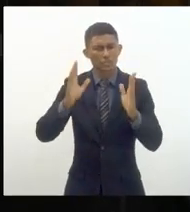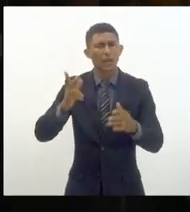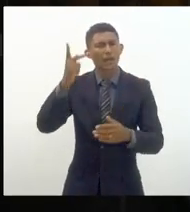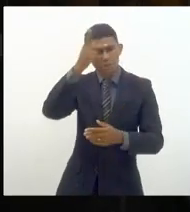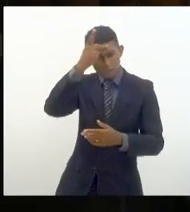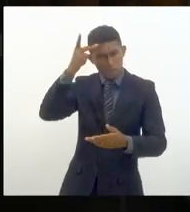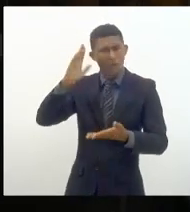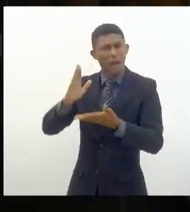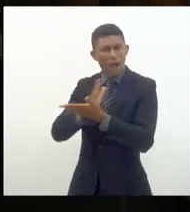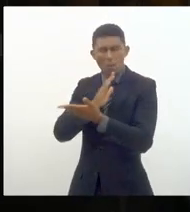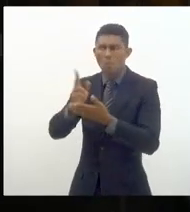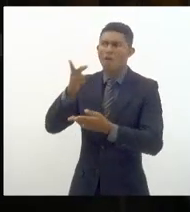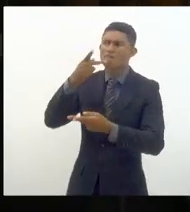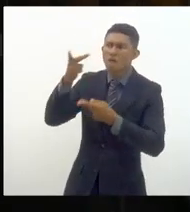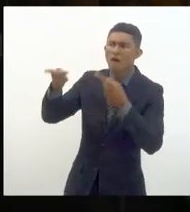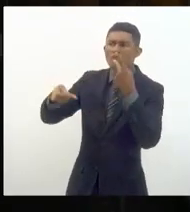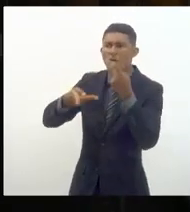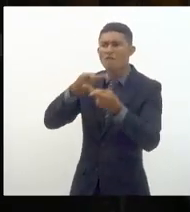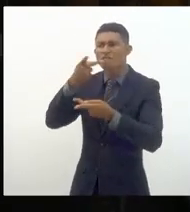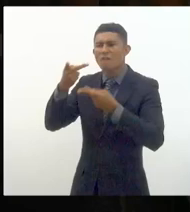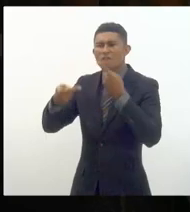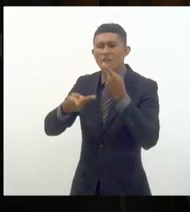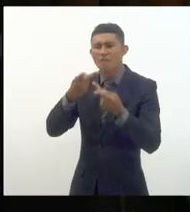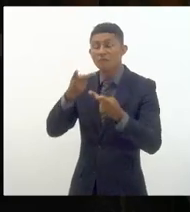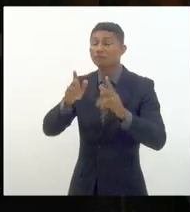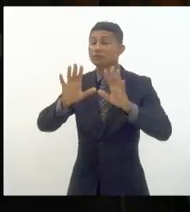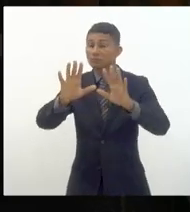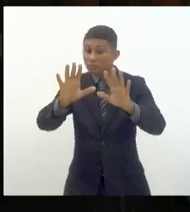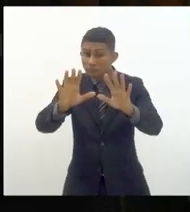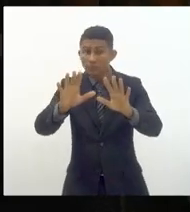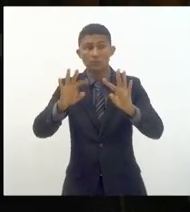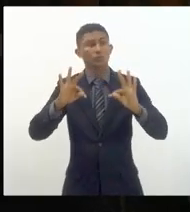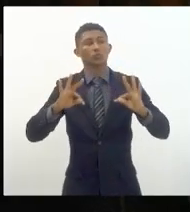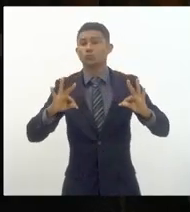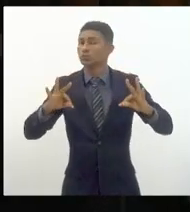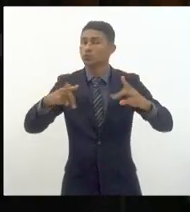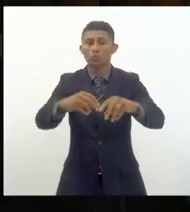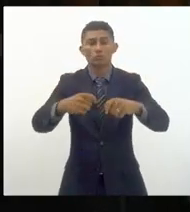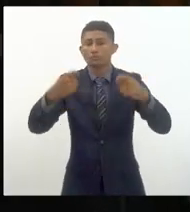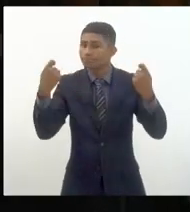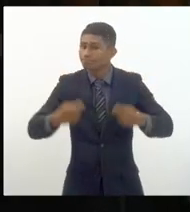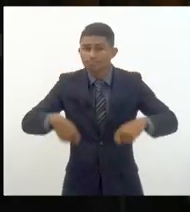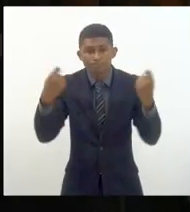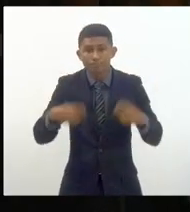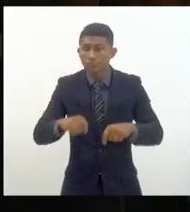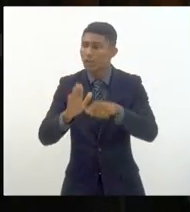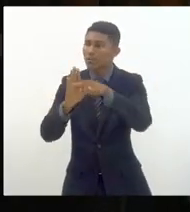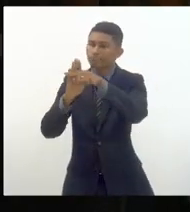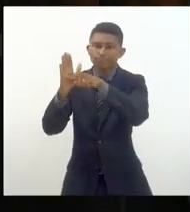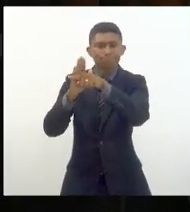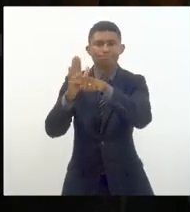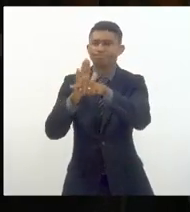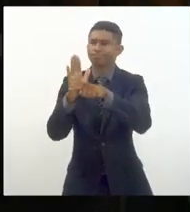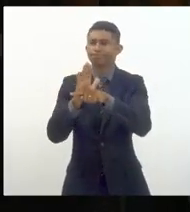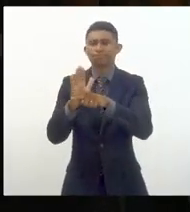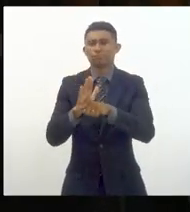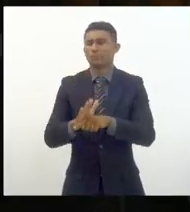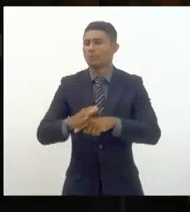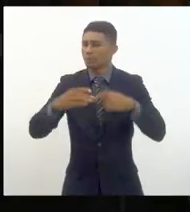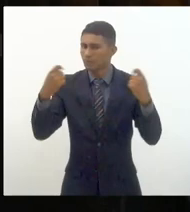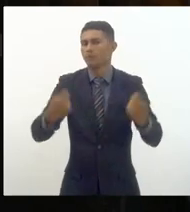respeito mas isso tudo precisa ser devidamente investigado